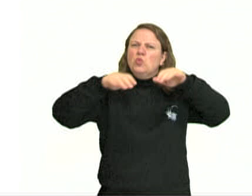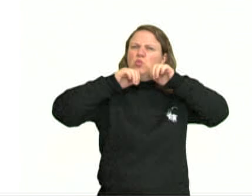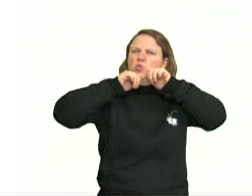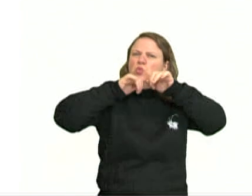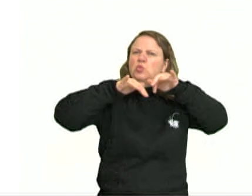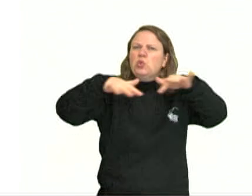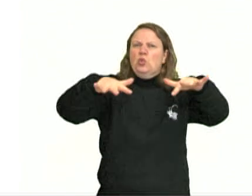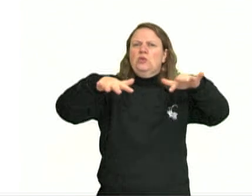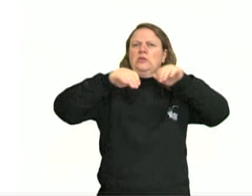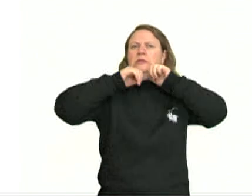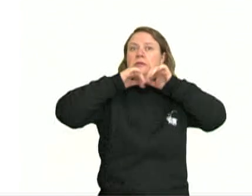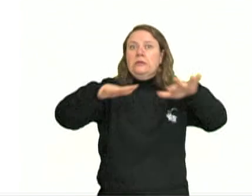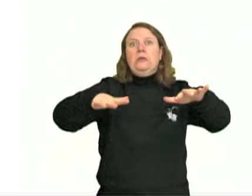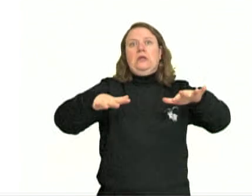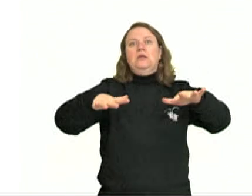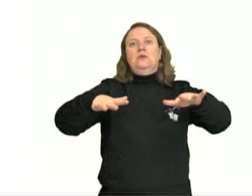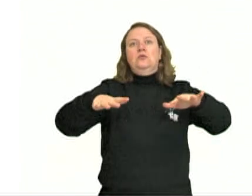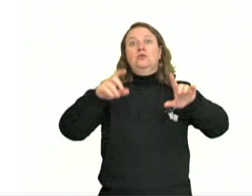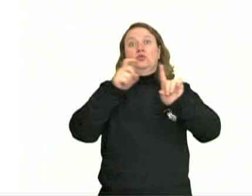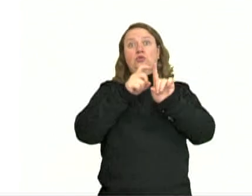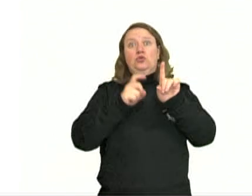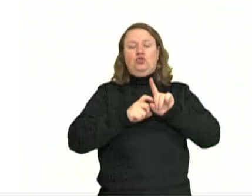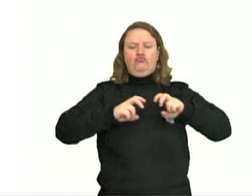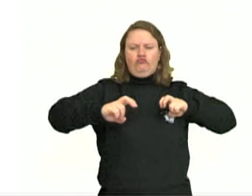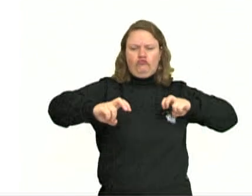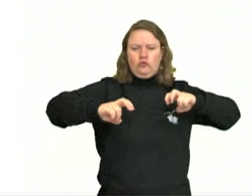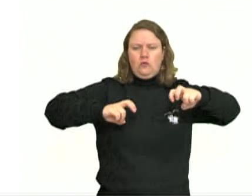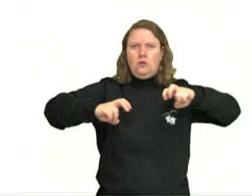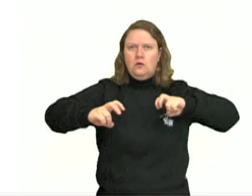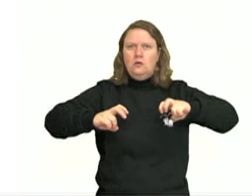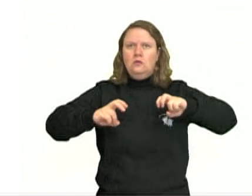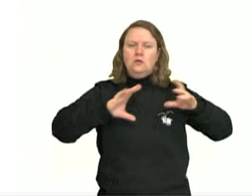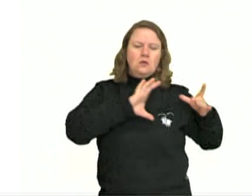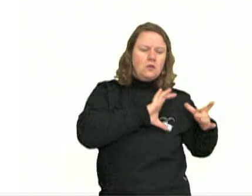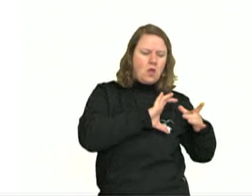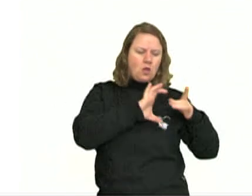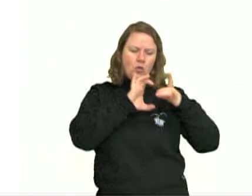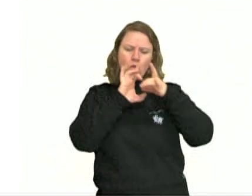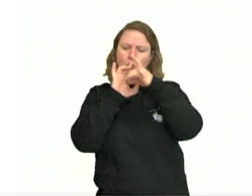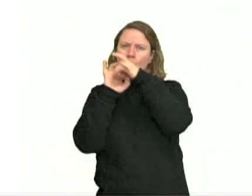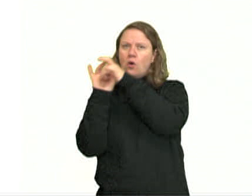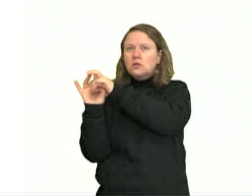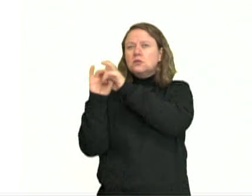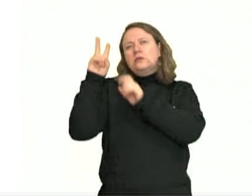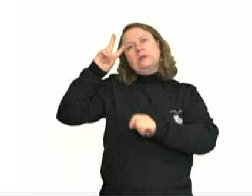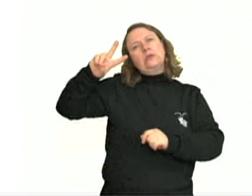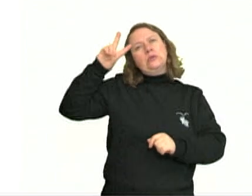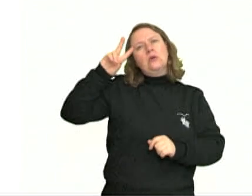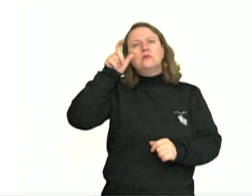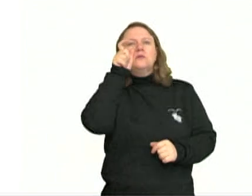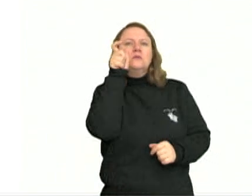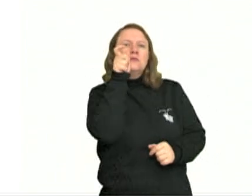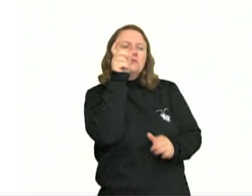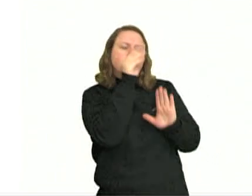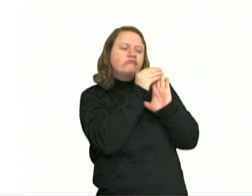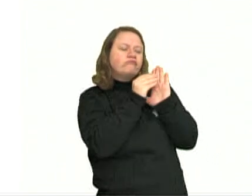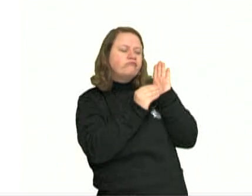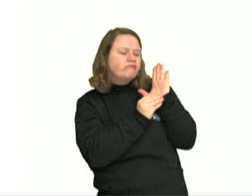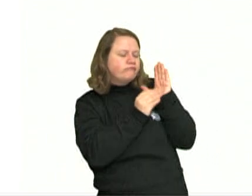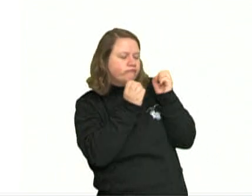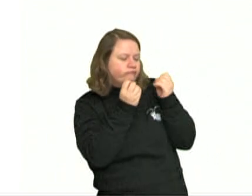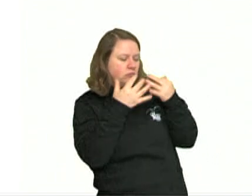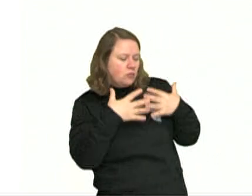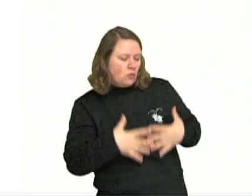que garantida. Então, dentro deste contexto histórico que nós vimos até agora, né, da luta livre,